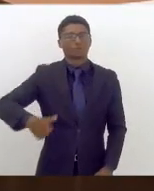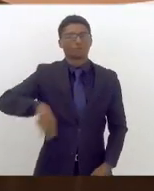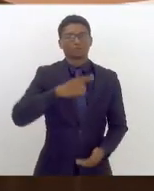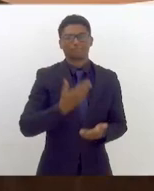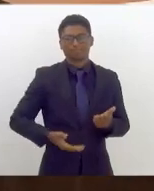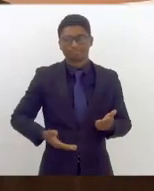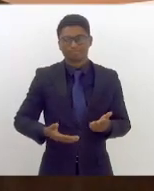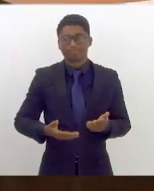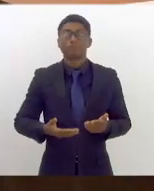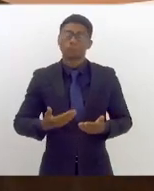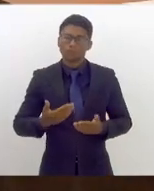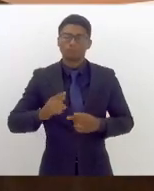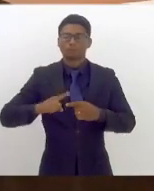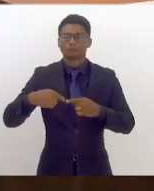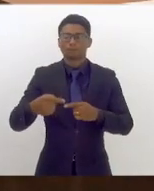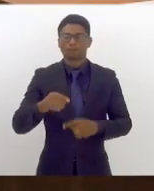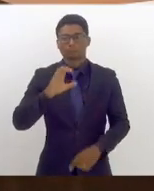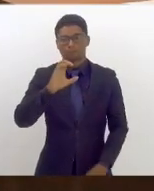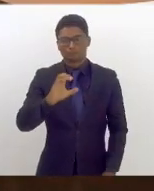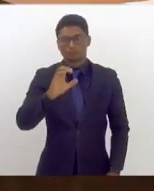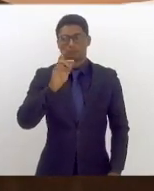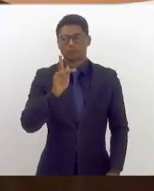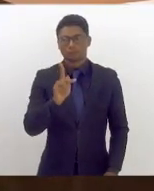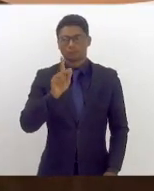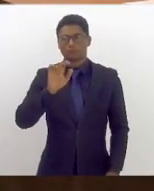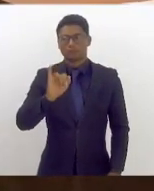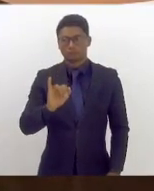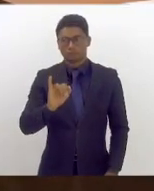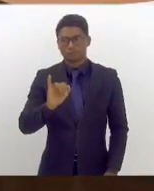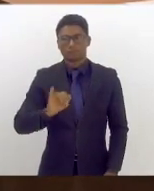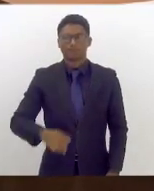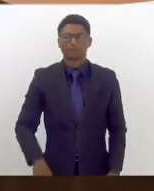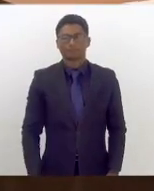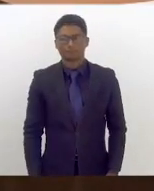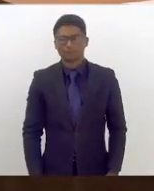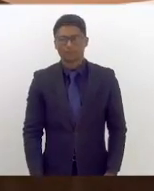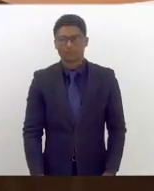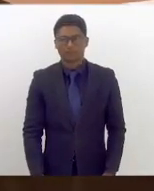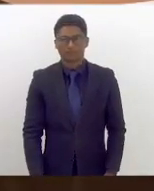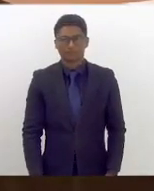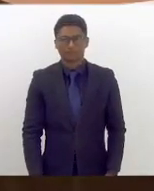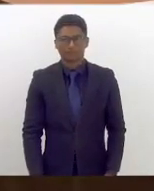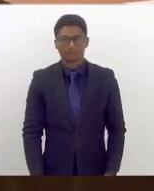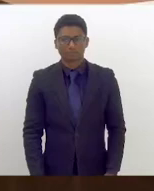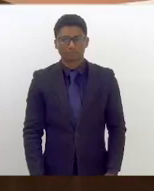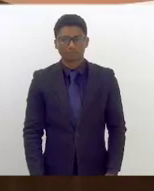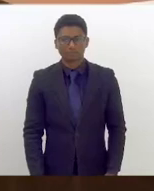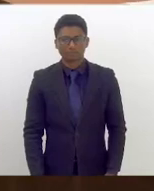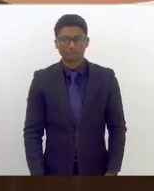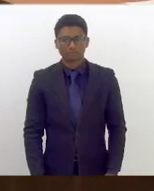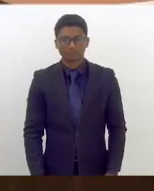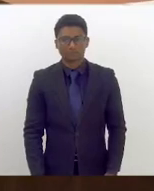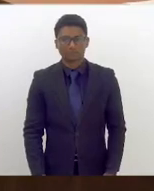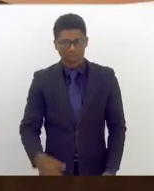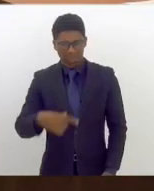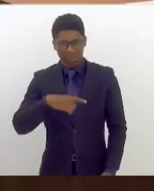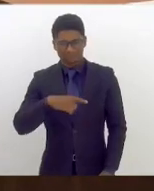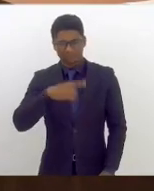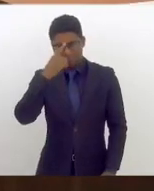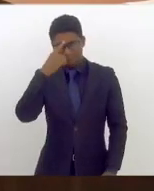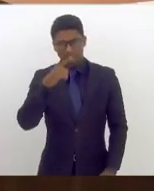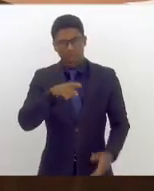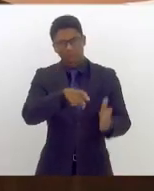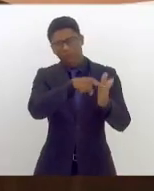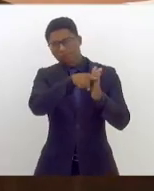na CPI na CPI Deputado Chico Machado que apurou as perdas